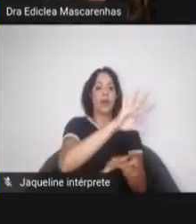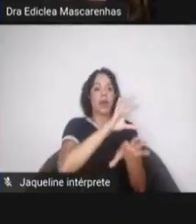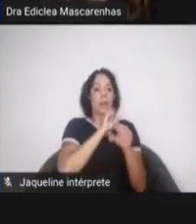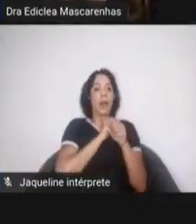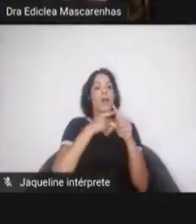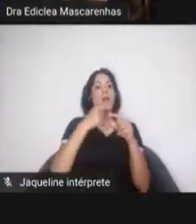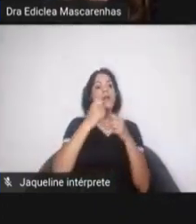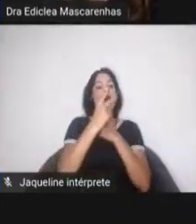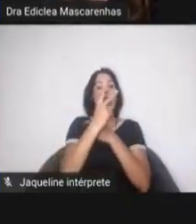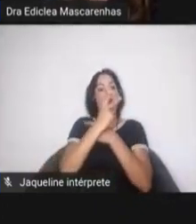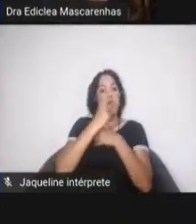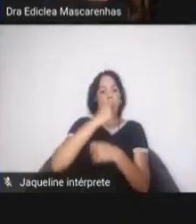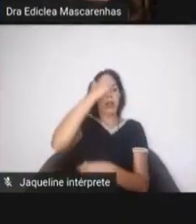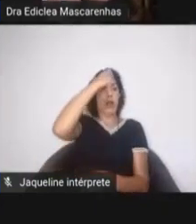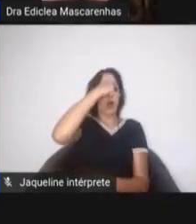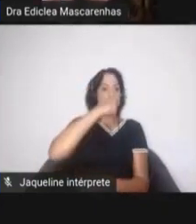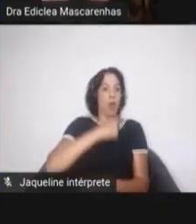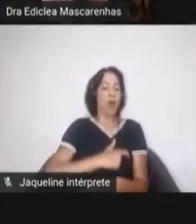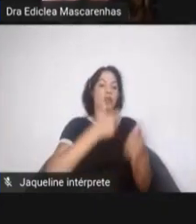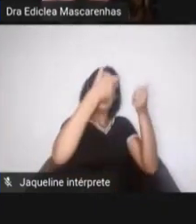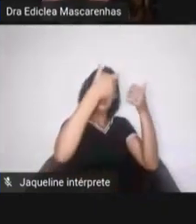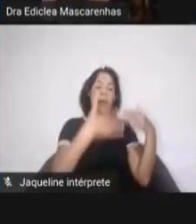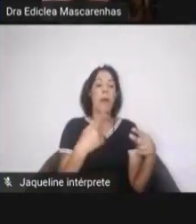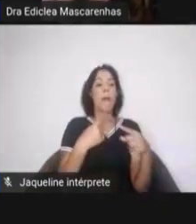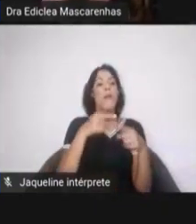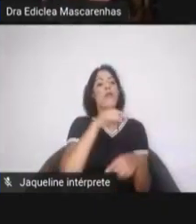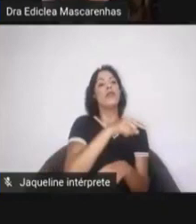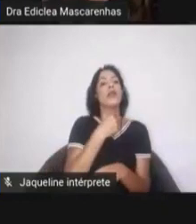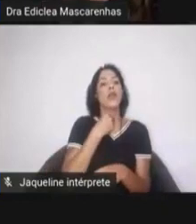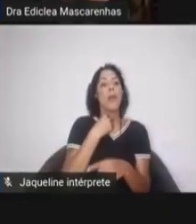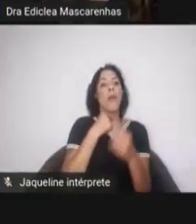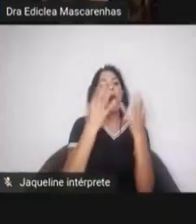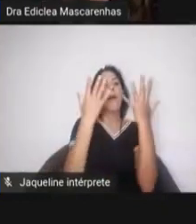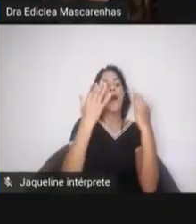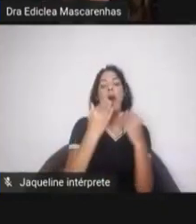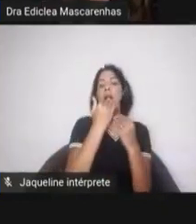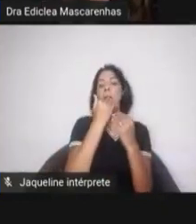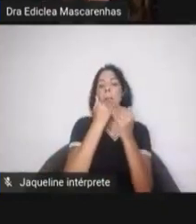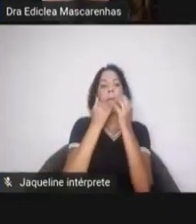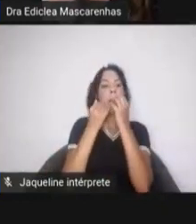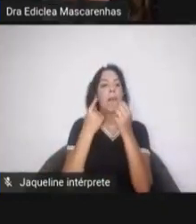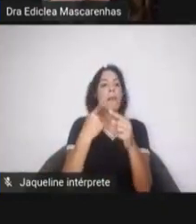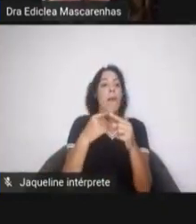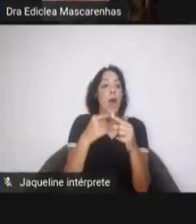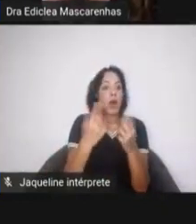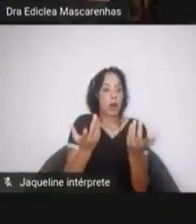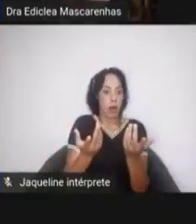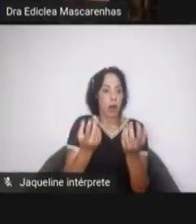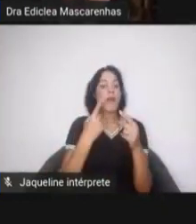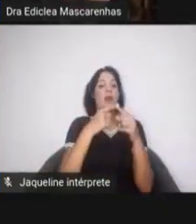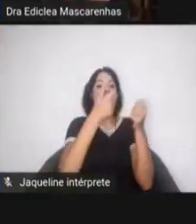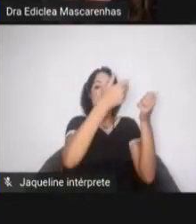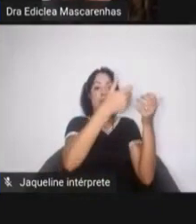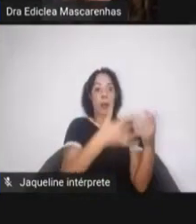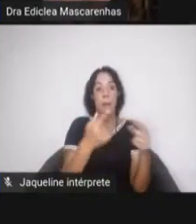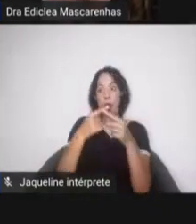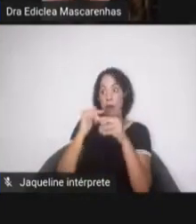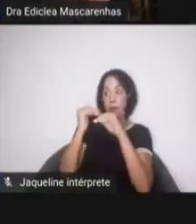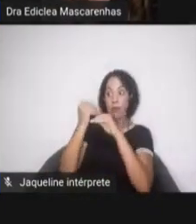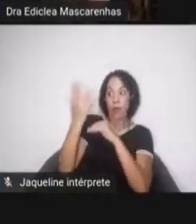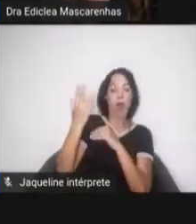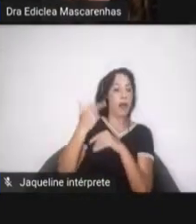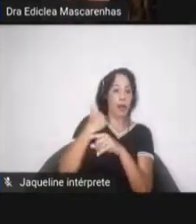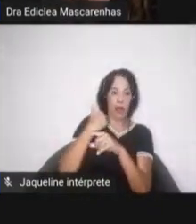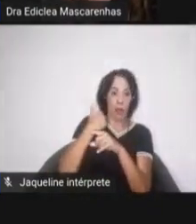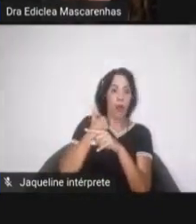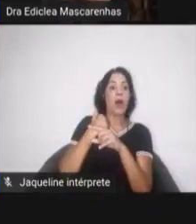corpinho, né? Por que ela não pode? Se ela não pode levar a mão à boquinha, comumente, dando no hospital, não pode. Ela não